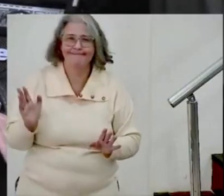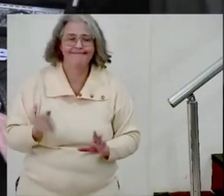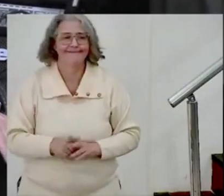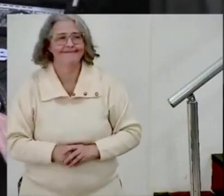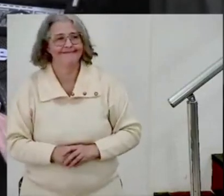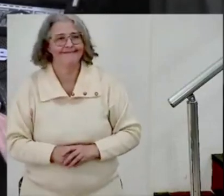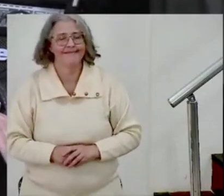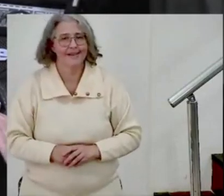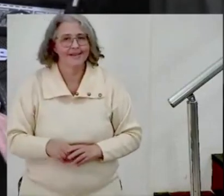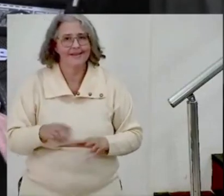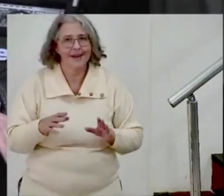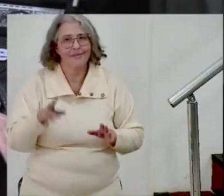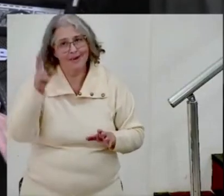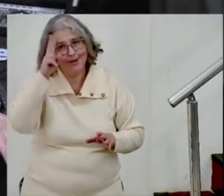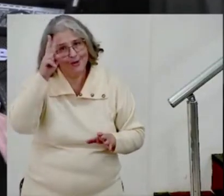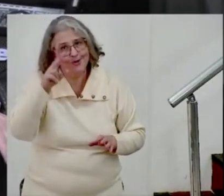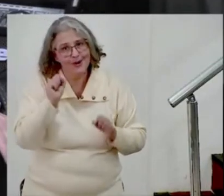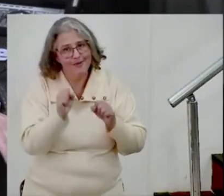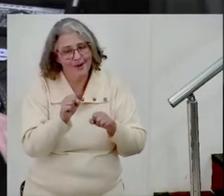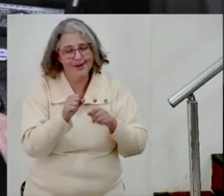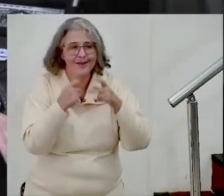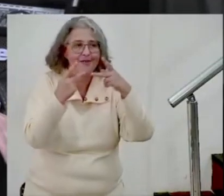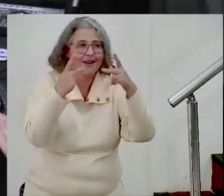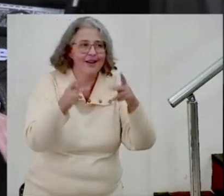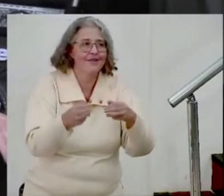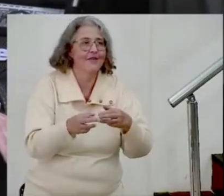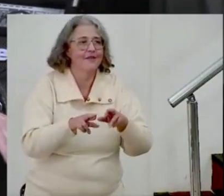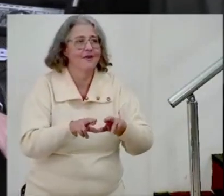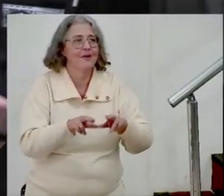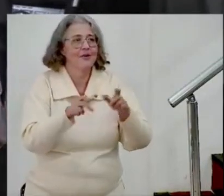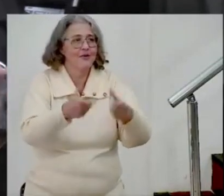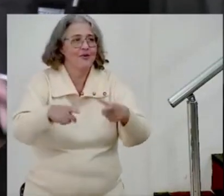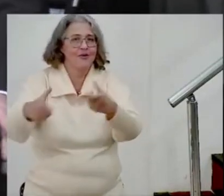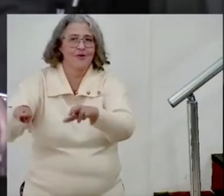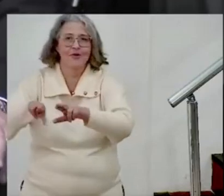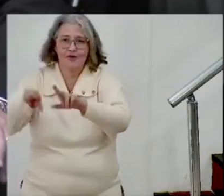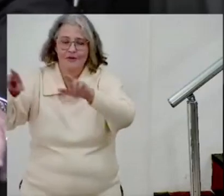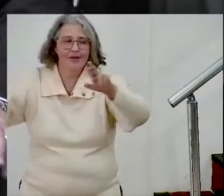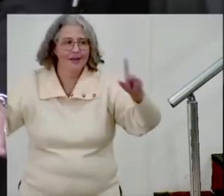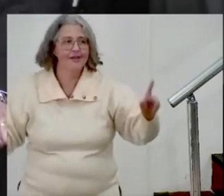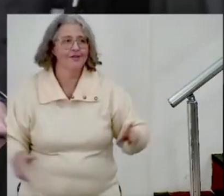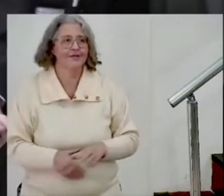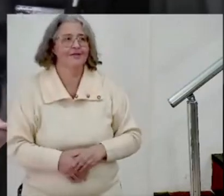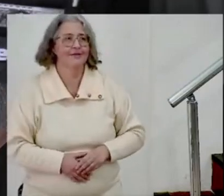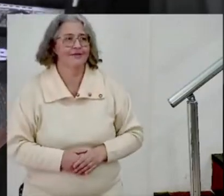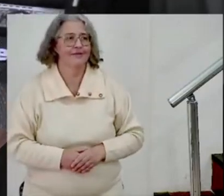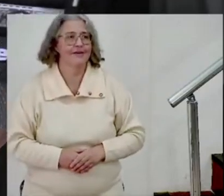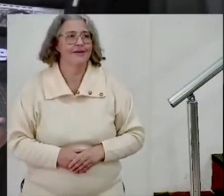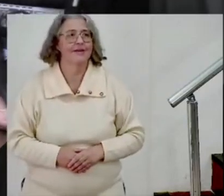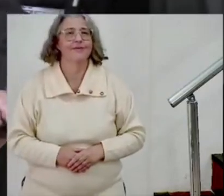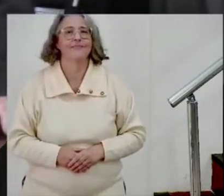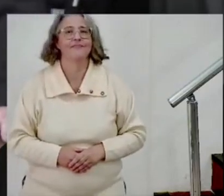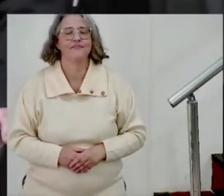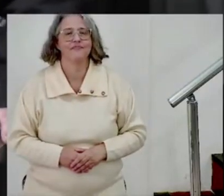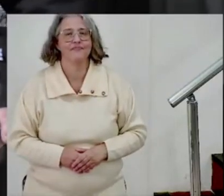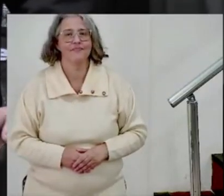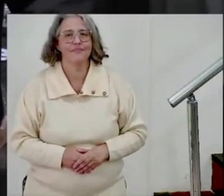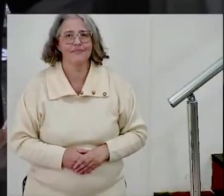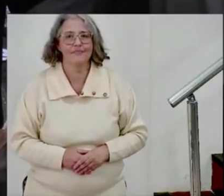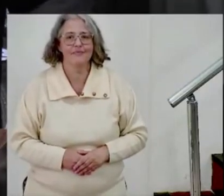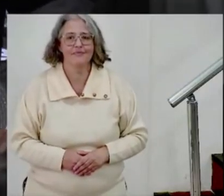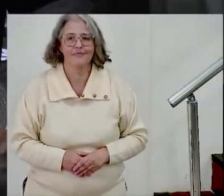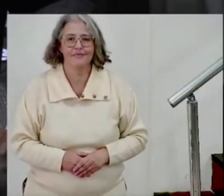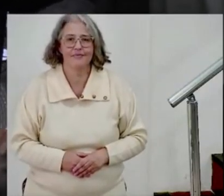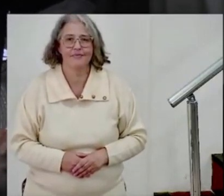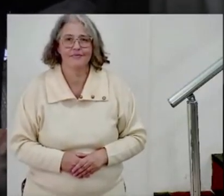contada de várias maneiras, não é verdade? E Senaqueribe conta a história da perspectiva de um vencedor. Alguém olha no rosto dele e fala assim,